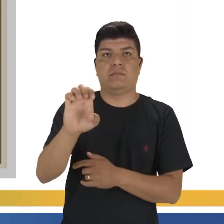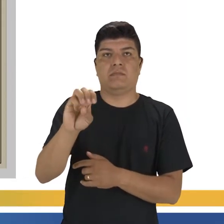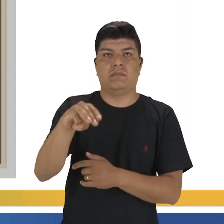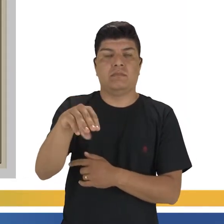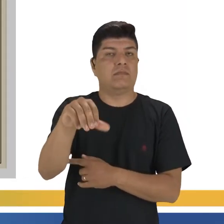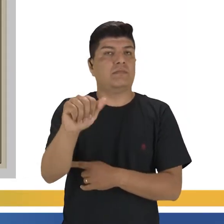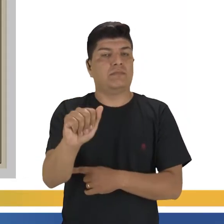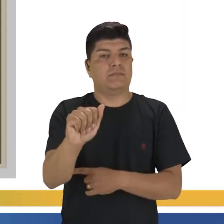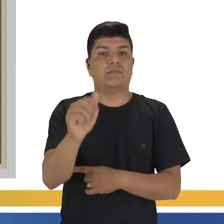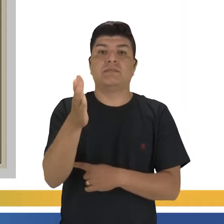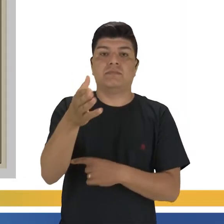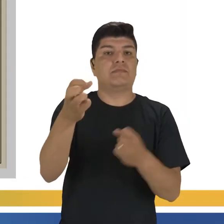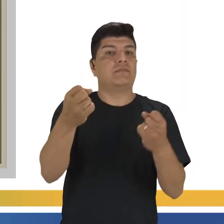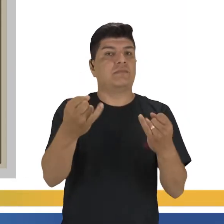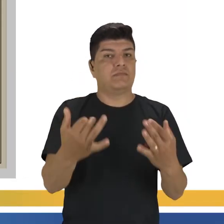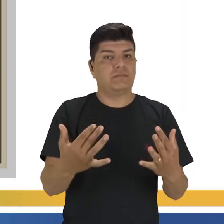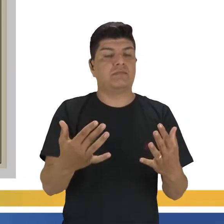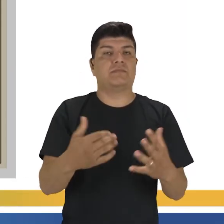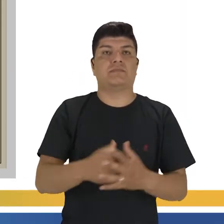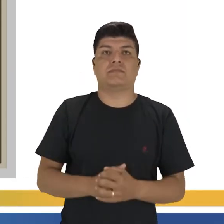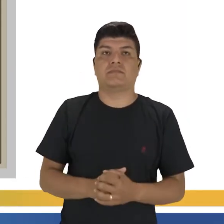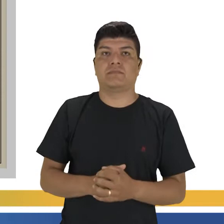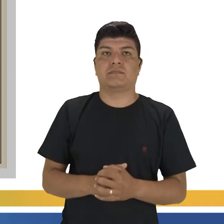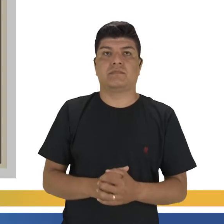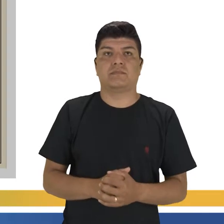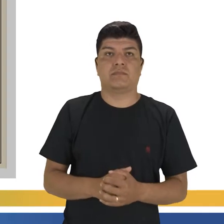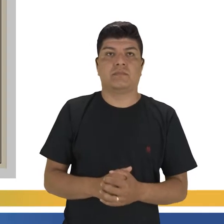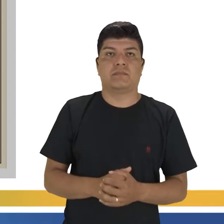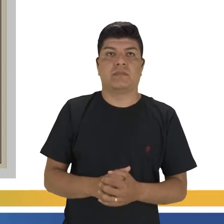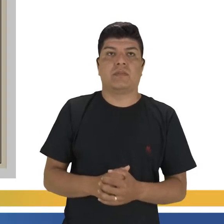para vocês. Então, publicado em